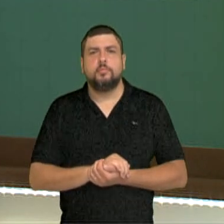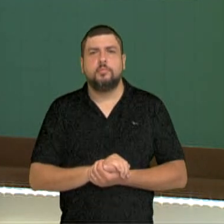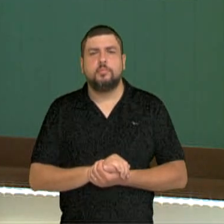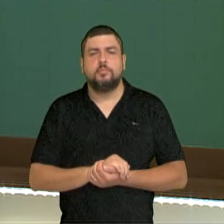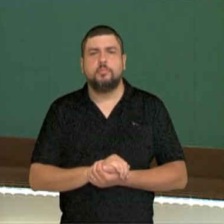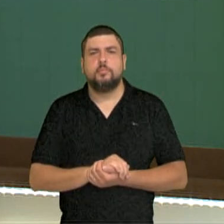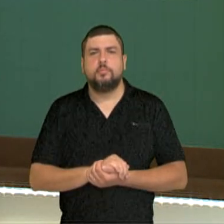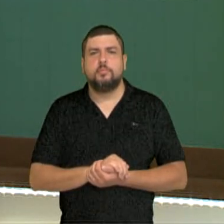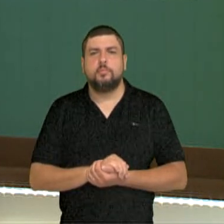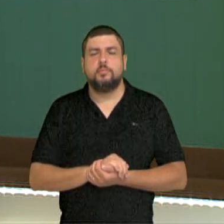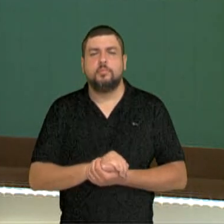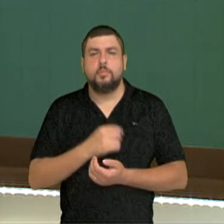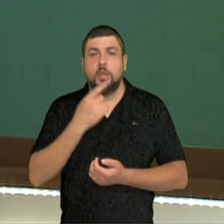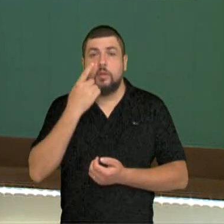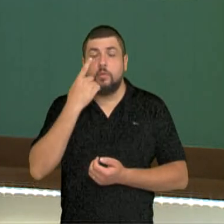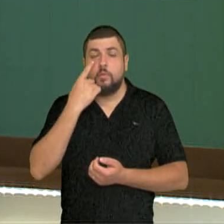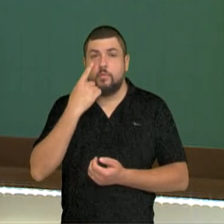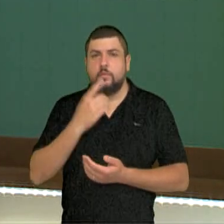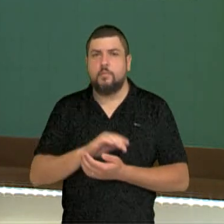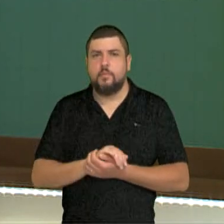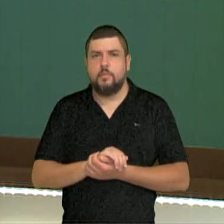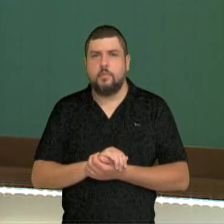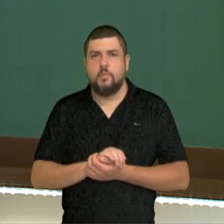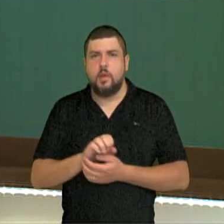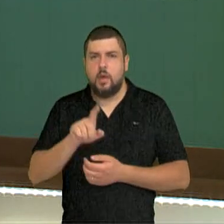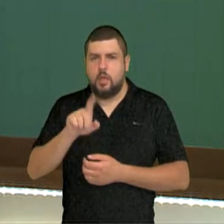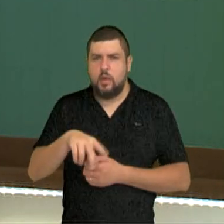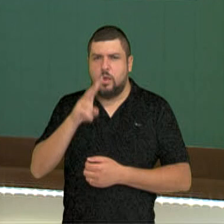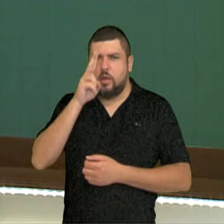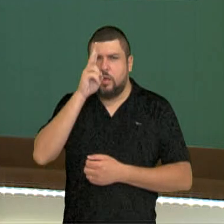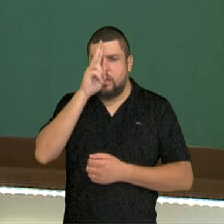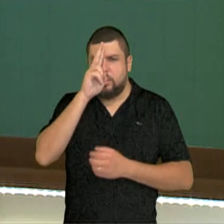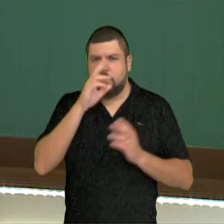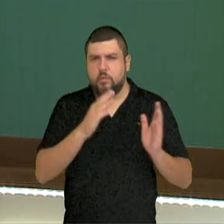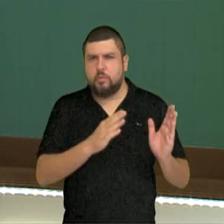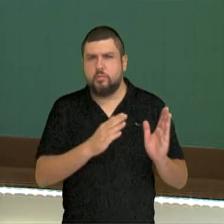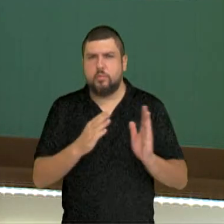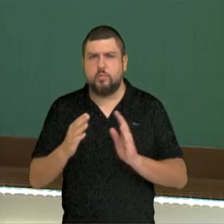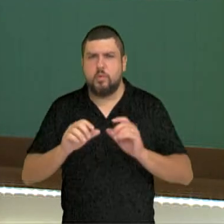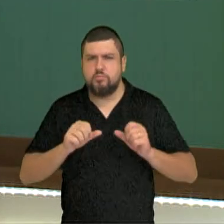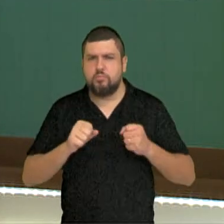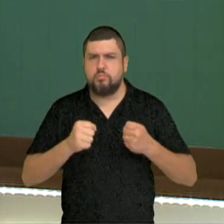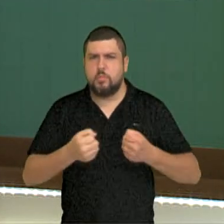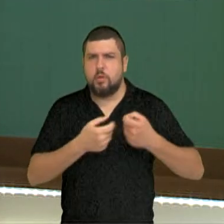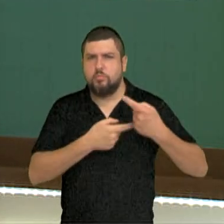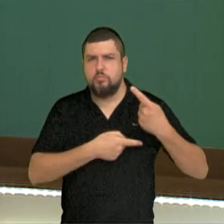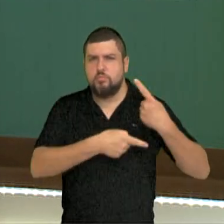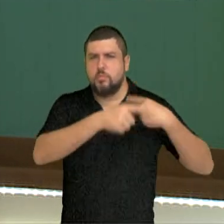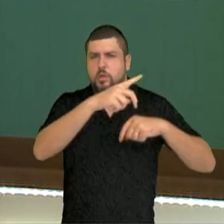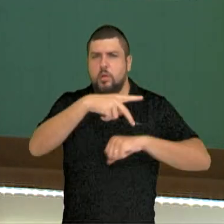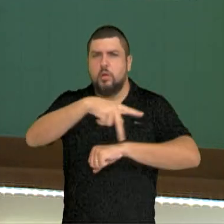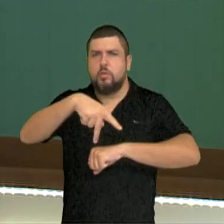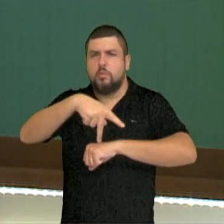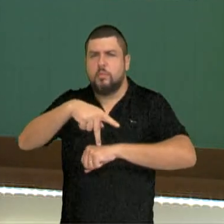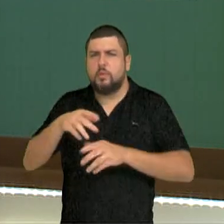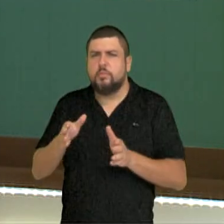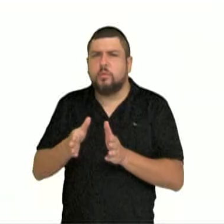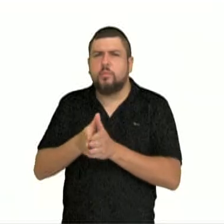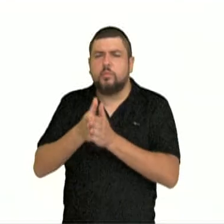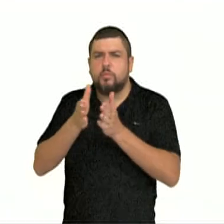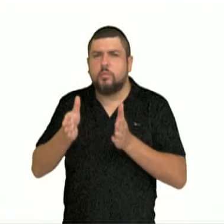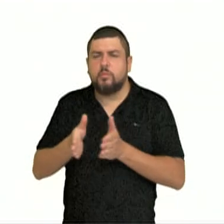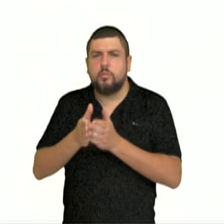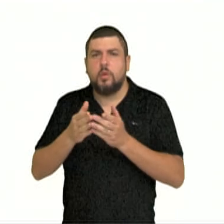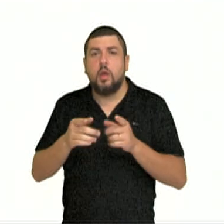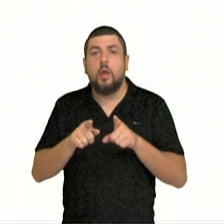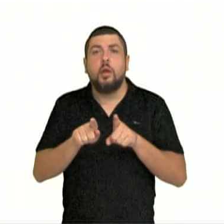dar uma olhada. Que é uma bela história de superação e persistência em um dos países mais pobres do mundo e revela o